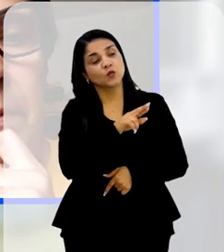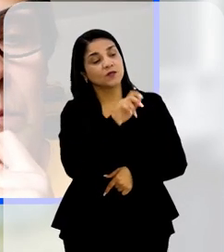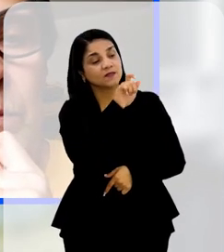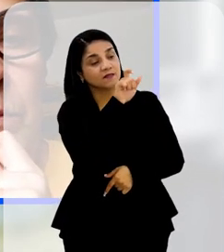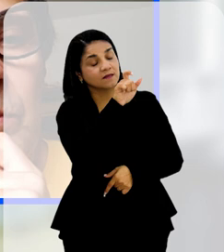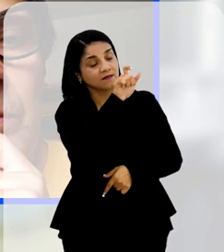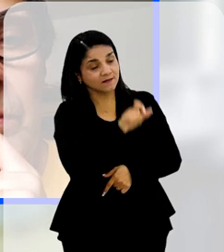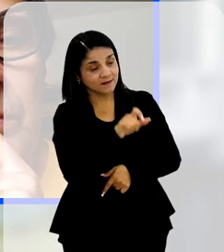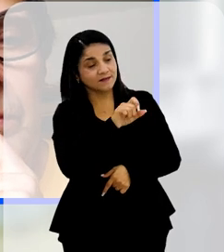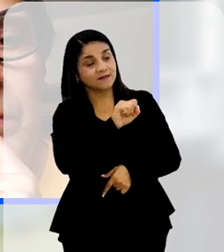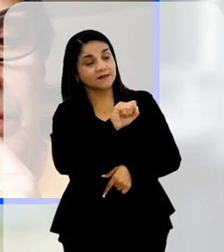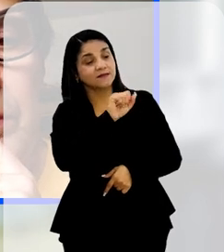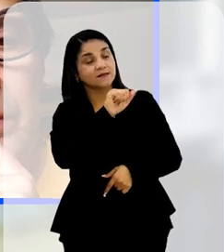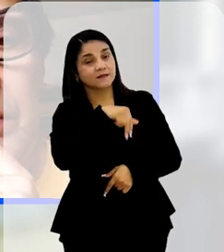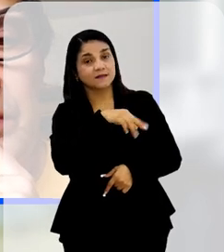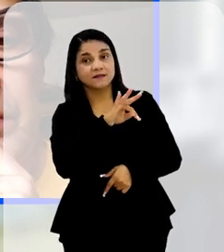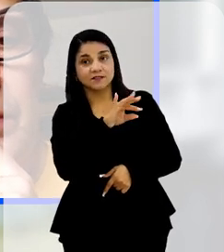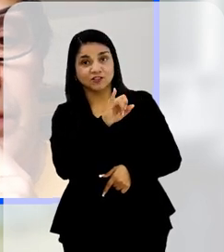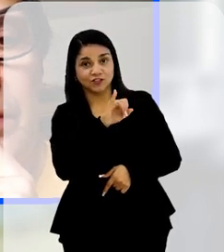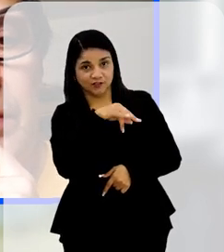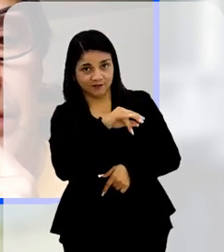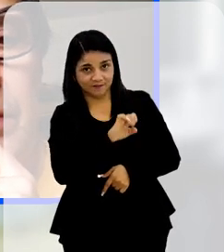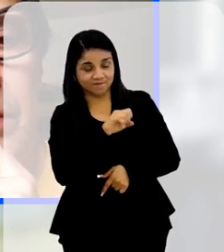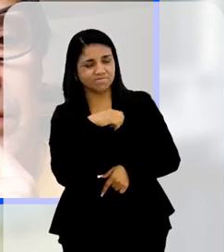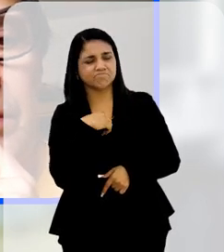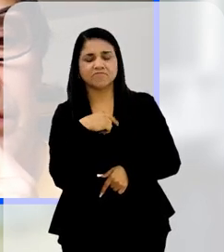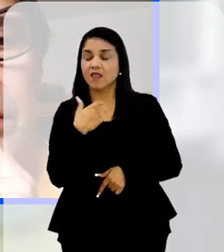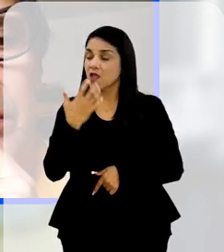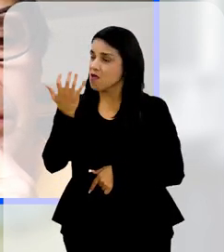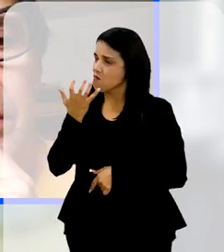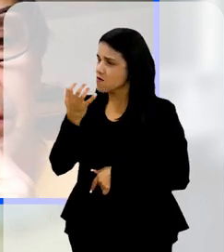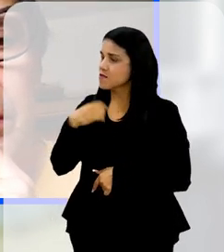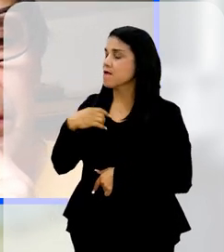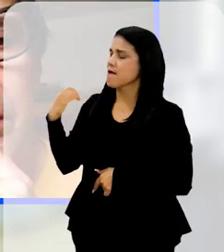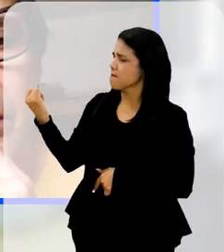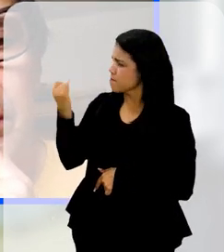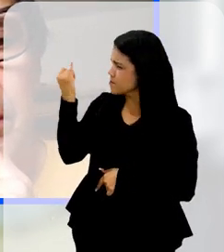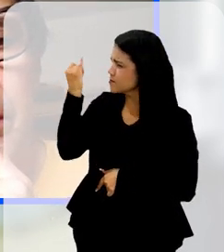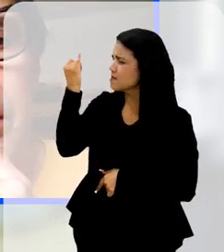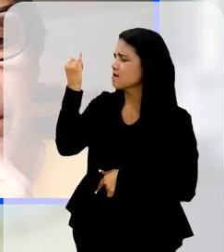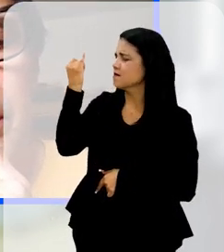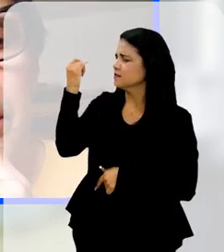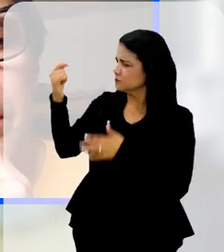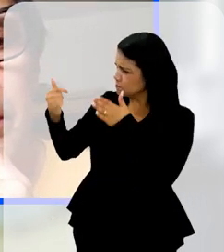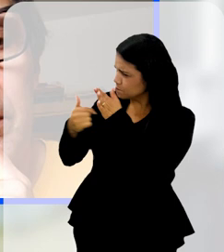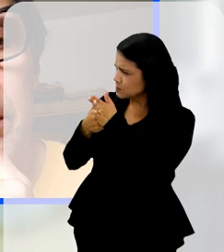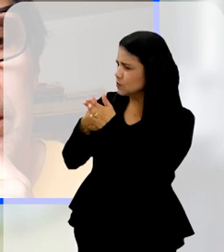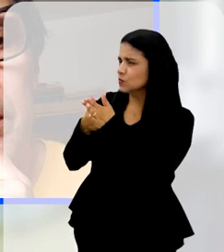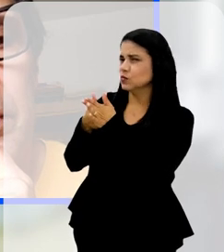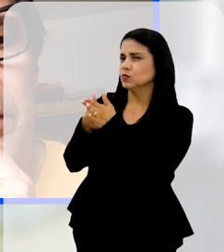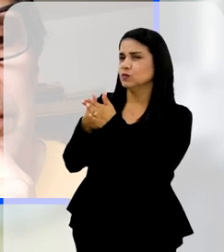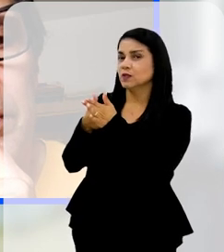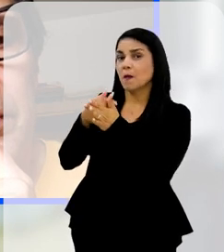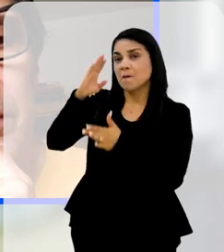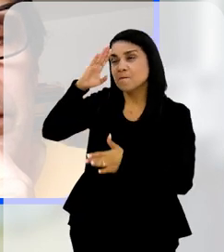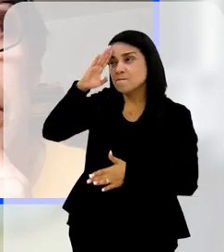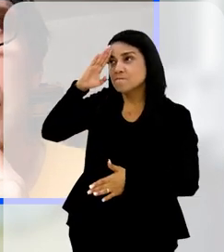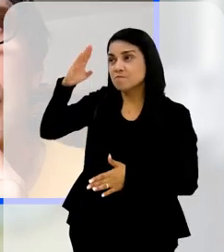Eu queria exatamente, eu acho que é muito importante essa pergunta e talvez ela seja a principal